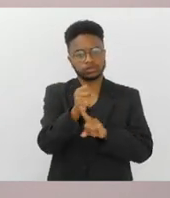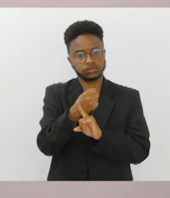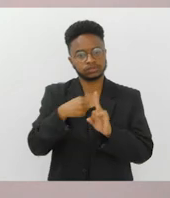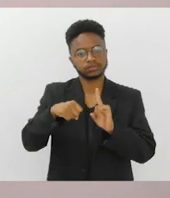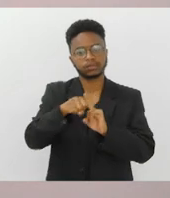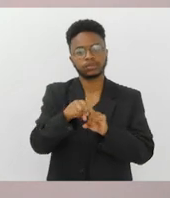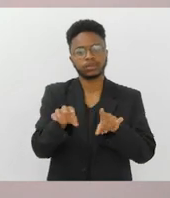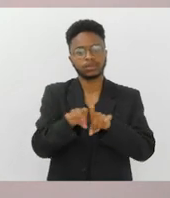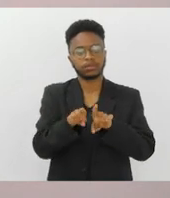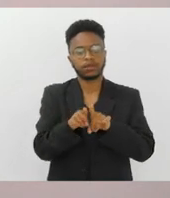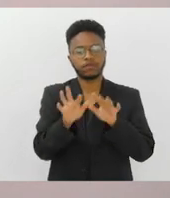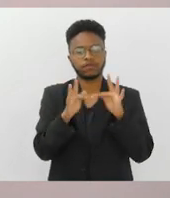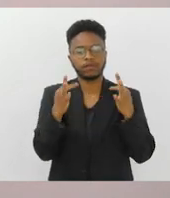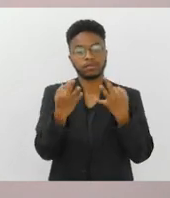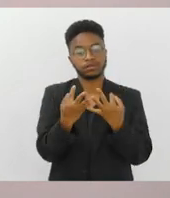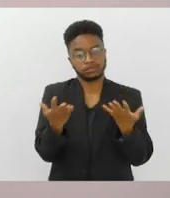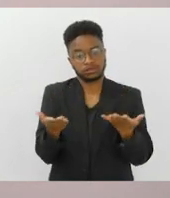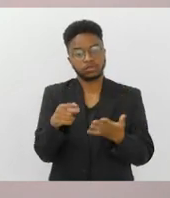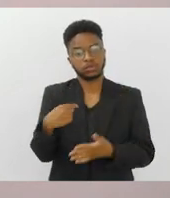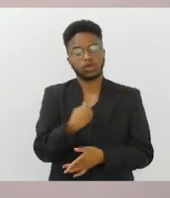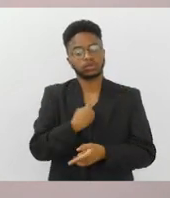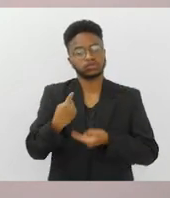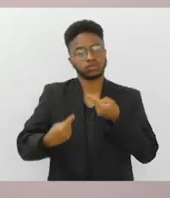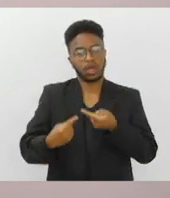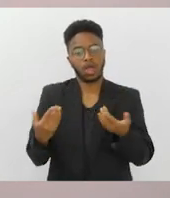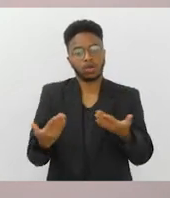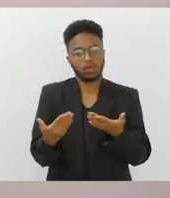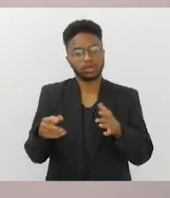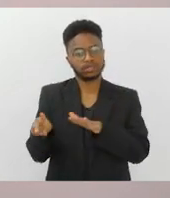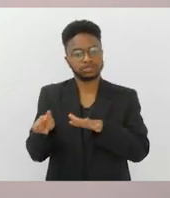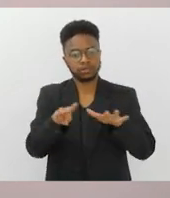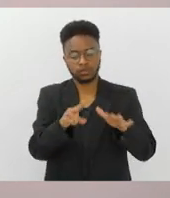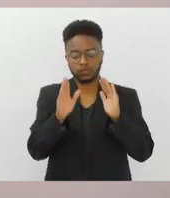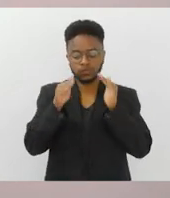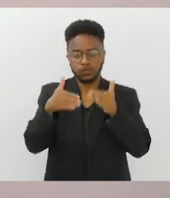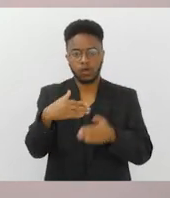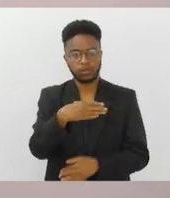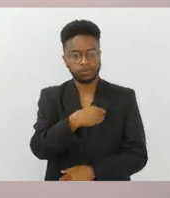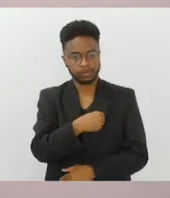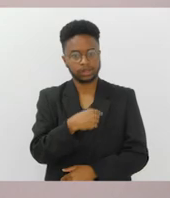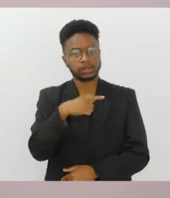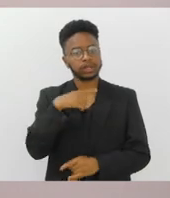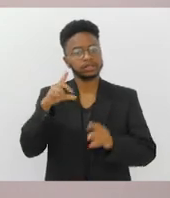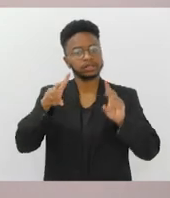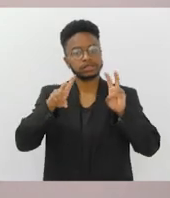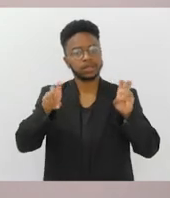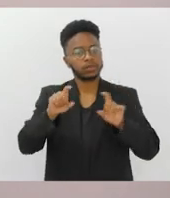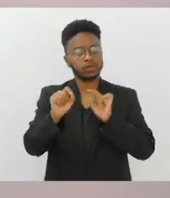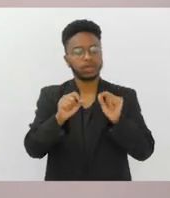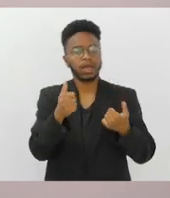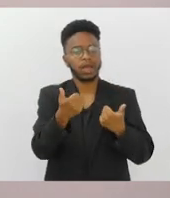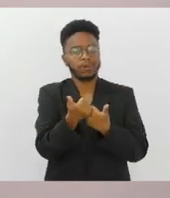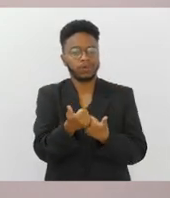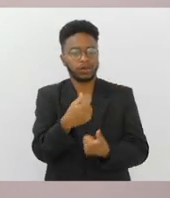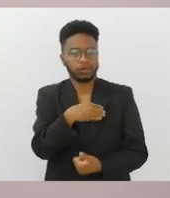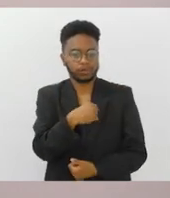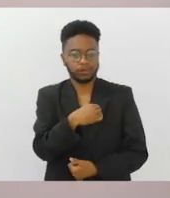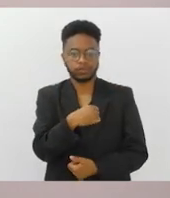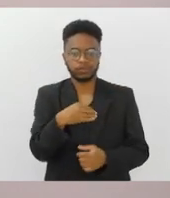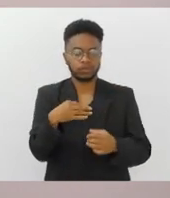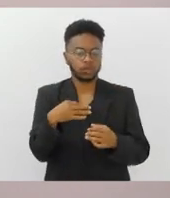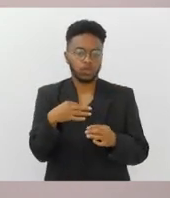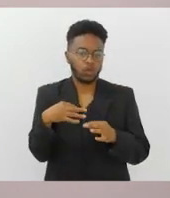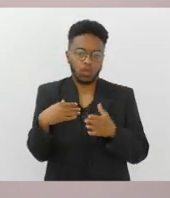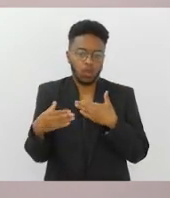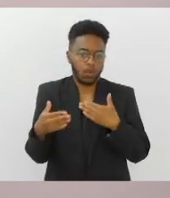aí falar dessa semana que a gente está, nessa semana da amamentação, com esse tema, né, que é sobre apoiar a amamentação em todas as